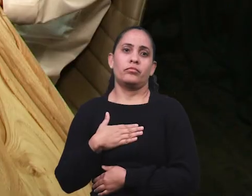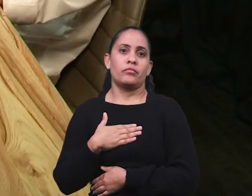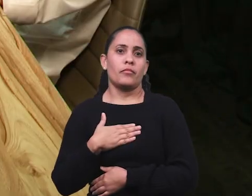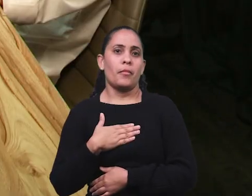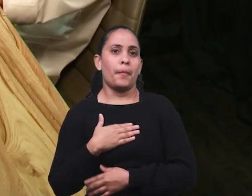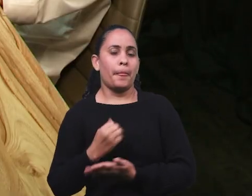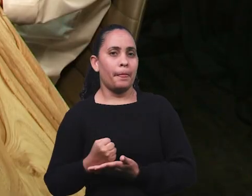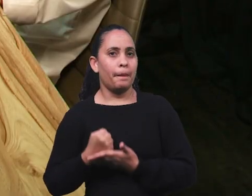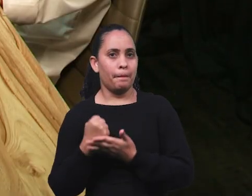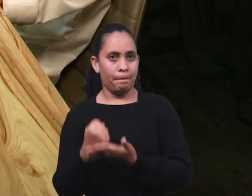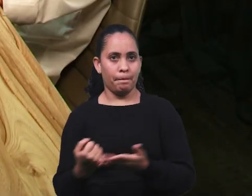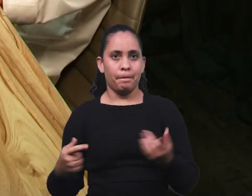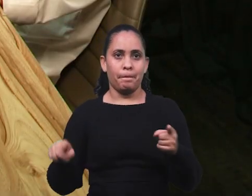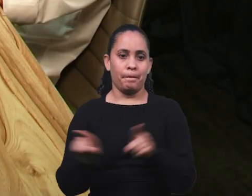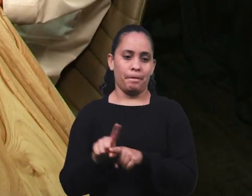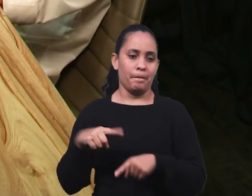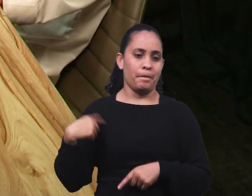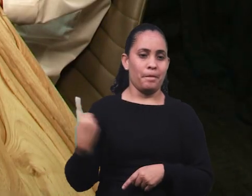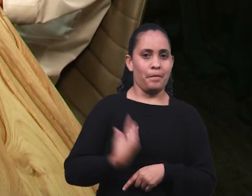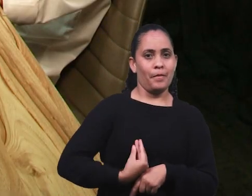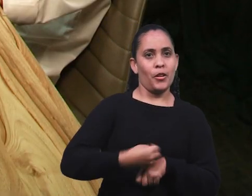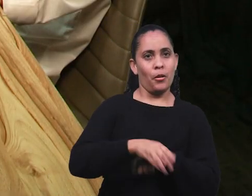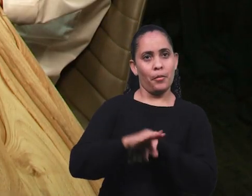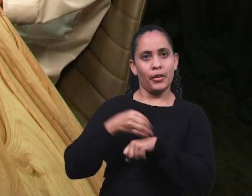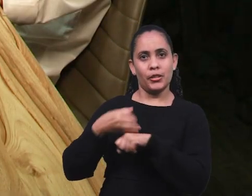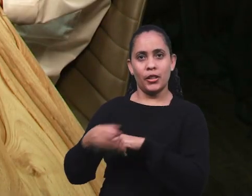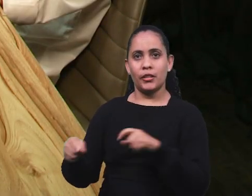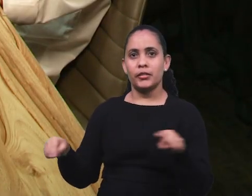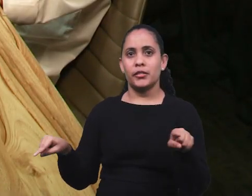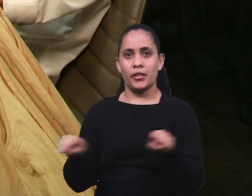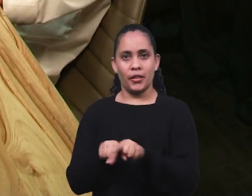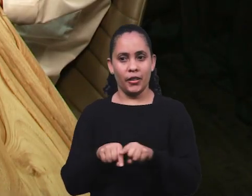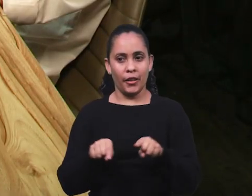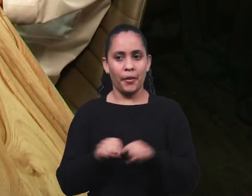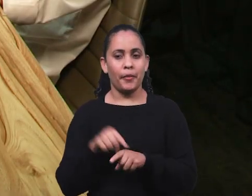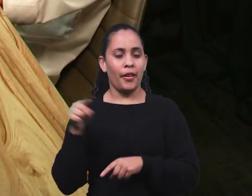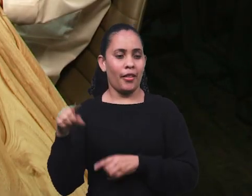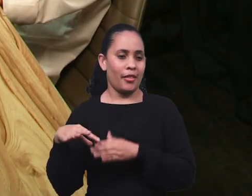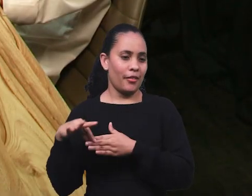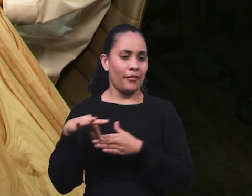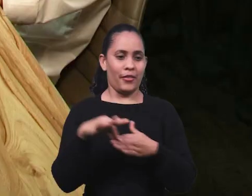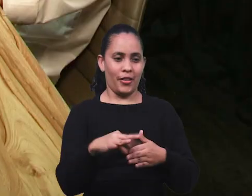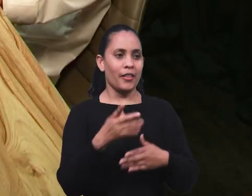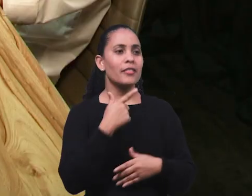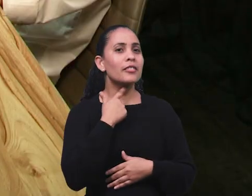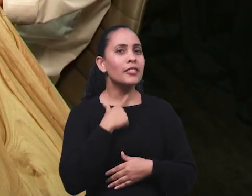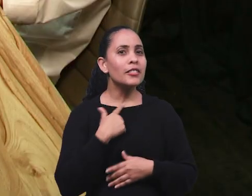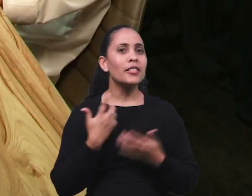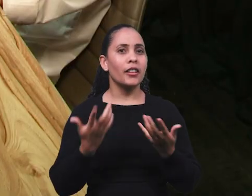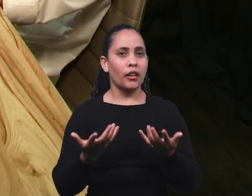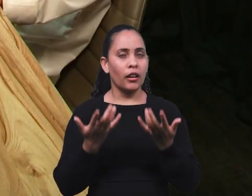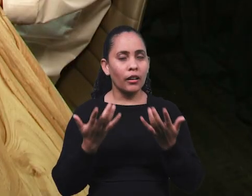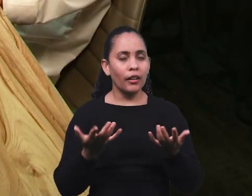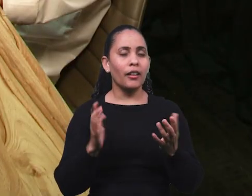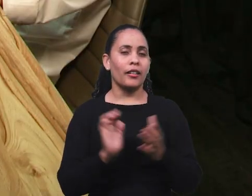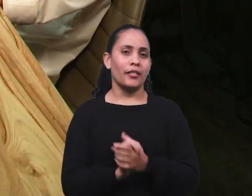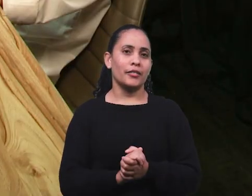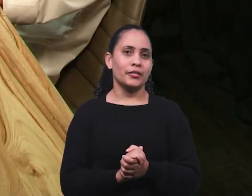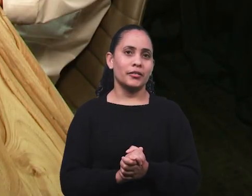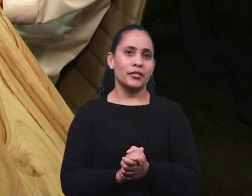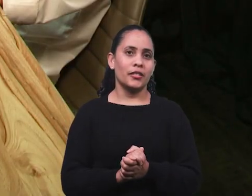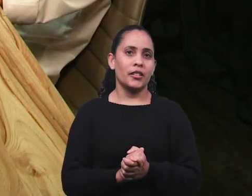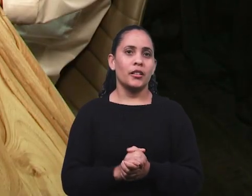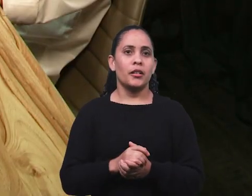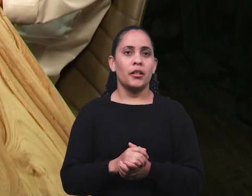igreja. Elisa compartilhando conosco também, né? Que ela Diversidade, né, também Mara? foi para a igreja, ela queria muito, ela estava orando por aquilo,